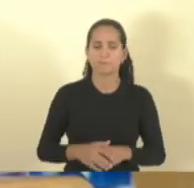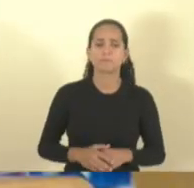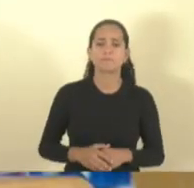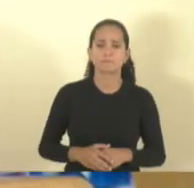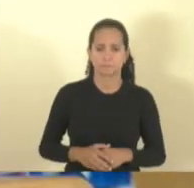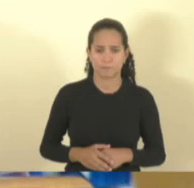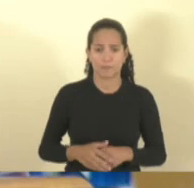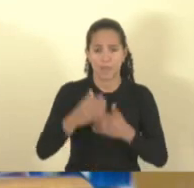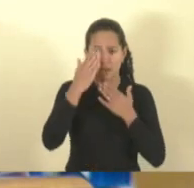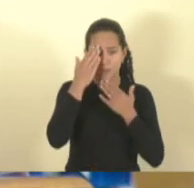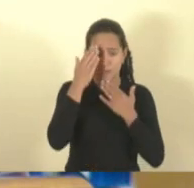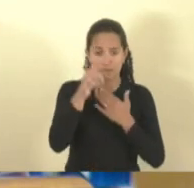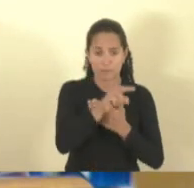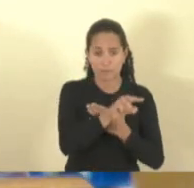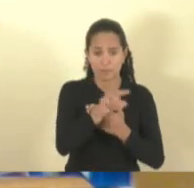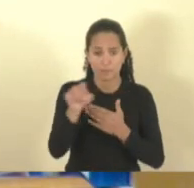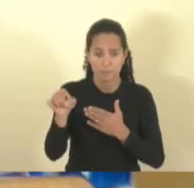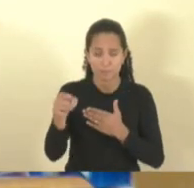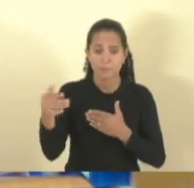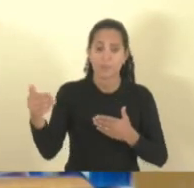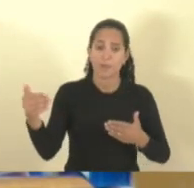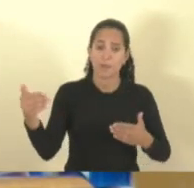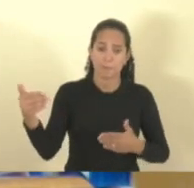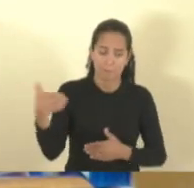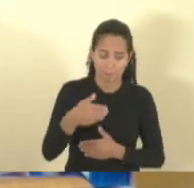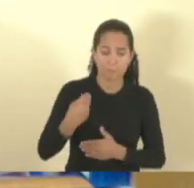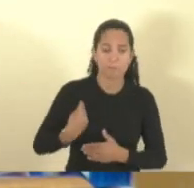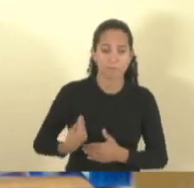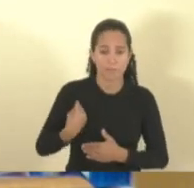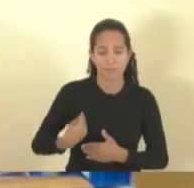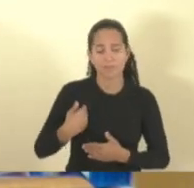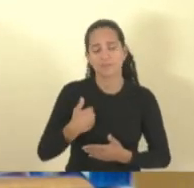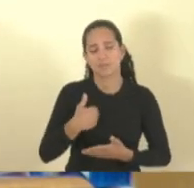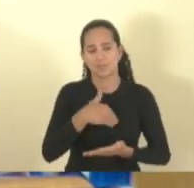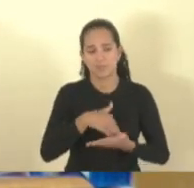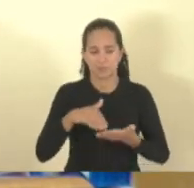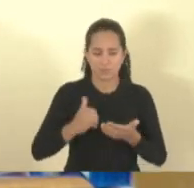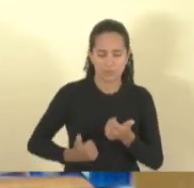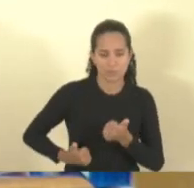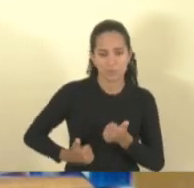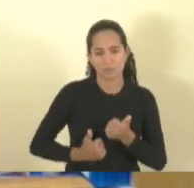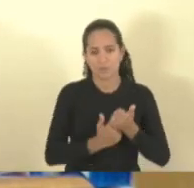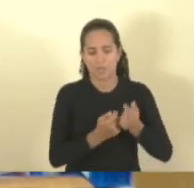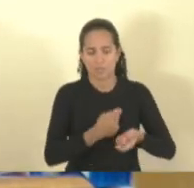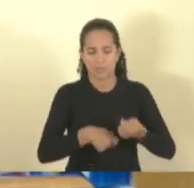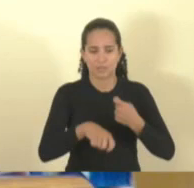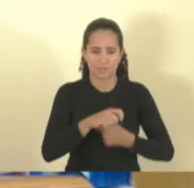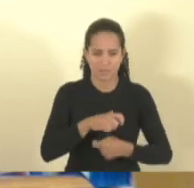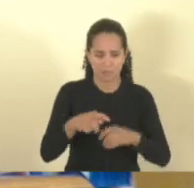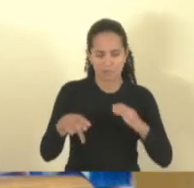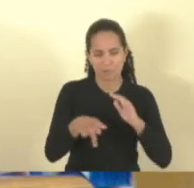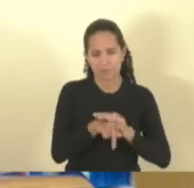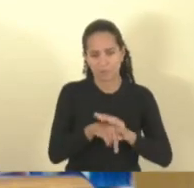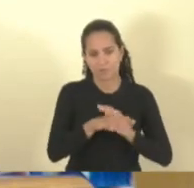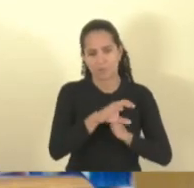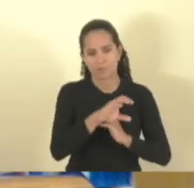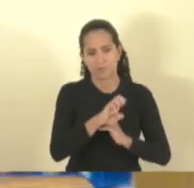Registramos e agradecemos a presença do subsecretário administrativo da Cefaz, Rafael Tress.